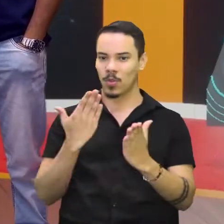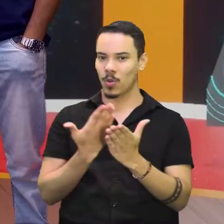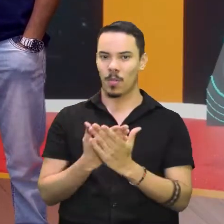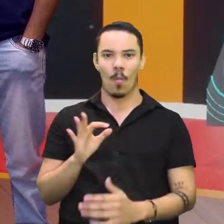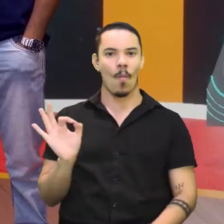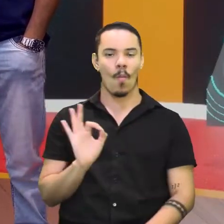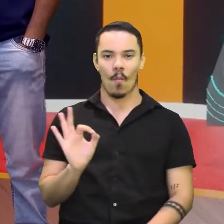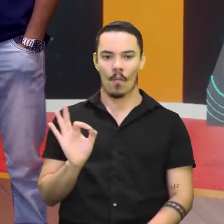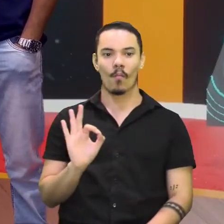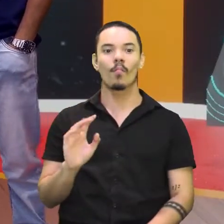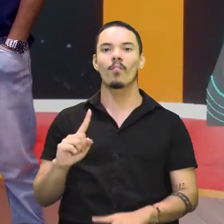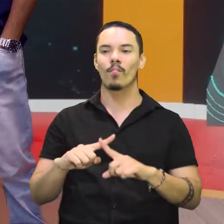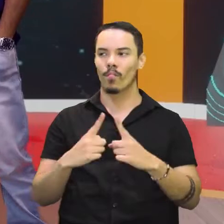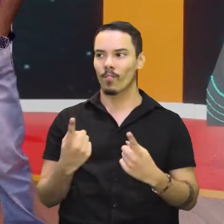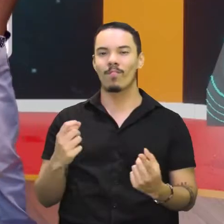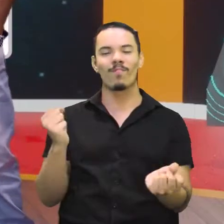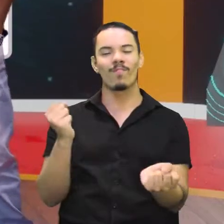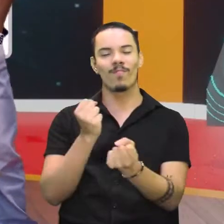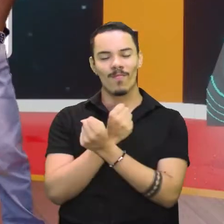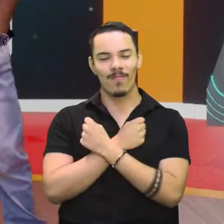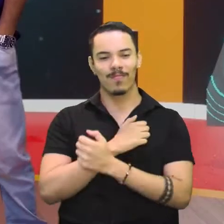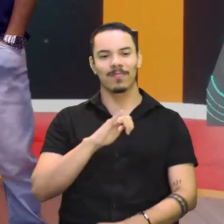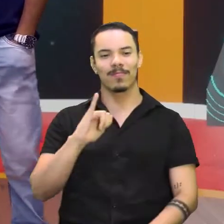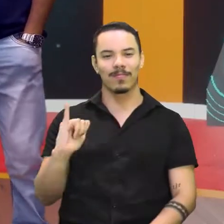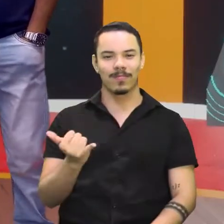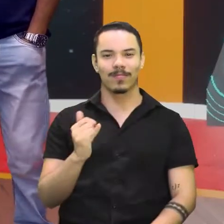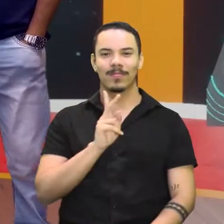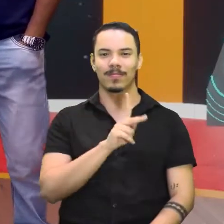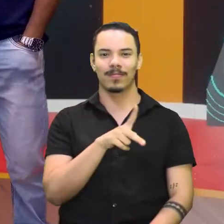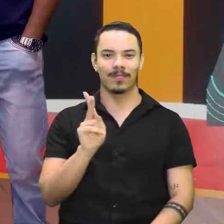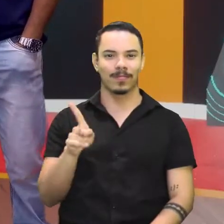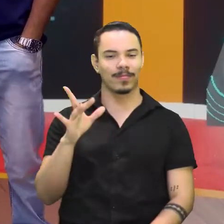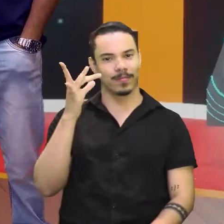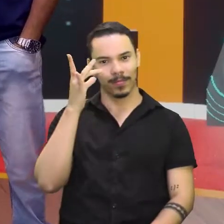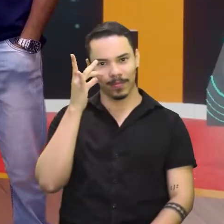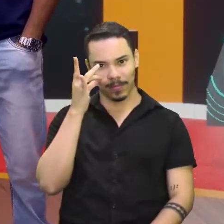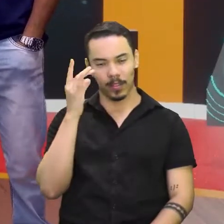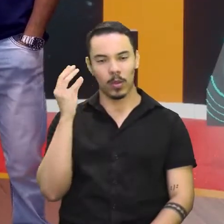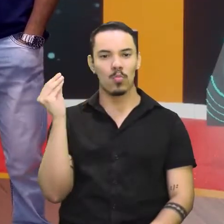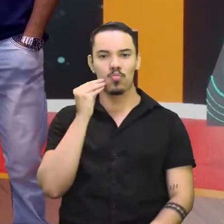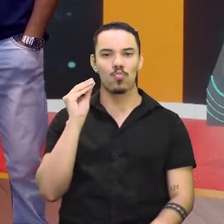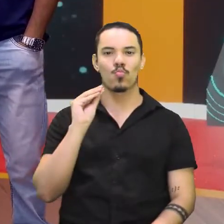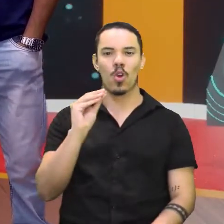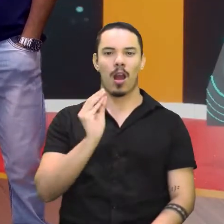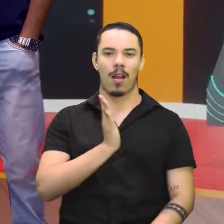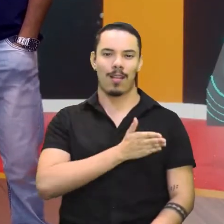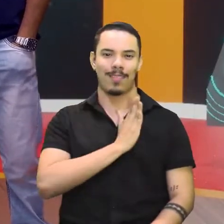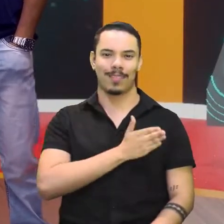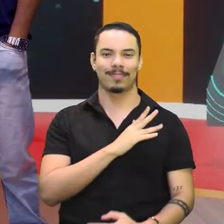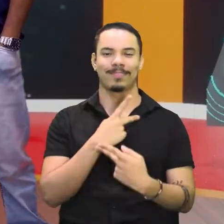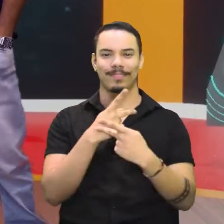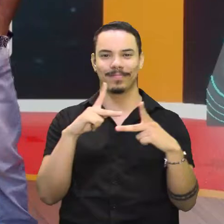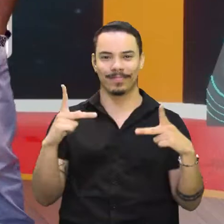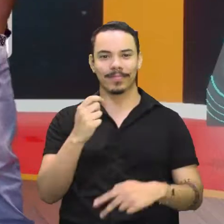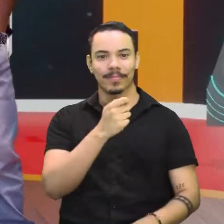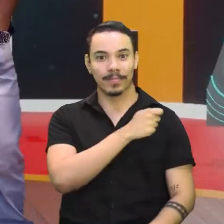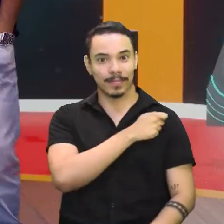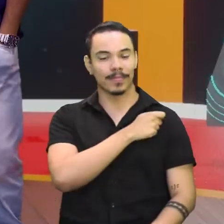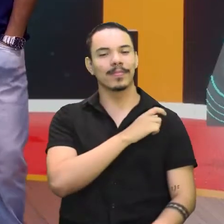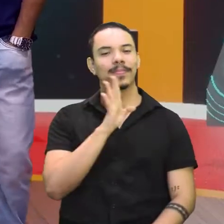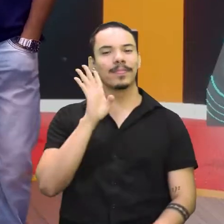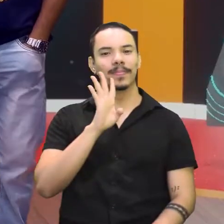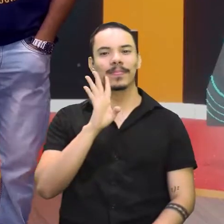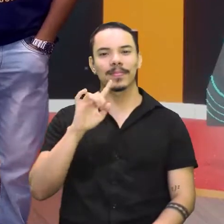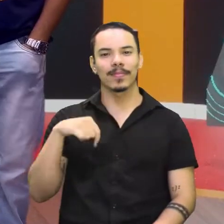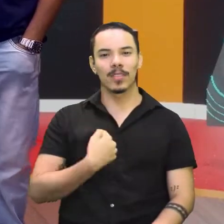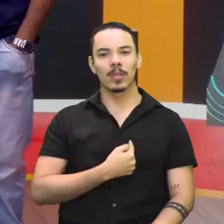Mas fica aqui o nosso abraço ao professor presencial e um beijo no coração dos alunos, tá bom? Legal, né? A gente gosta de fazer essas